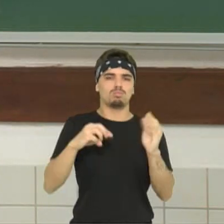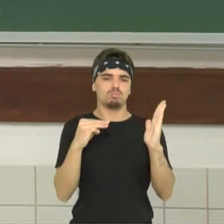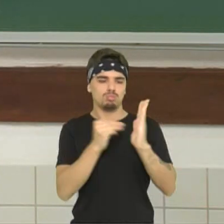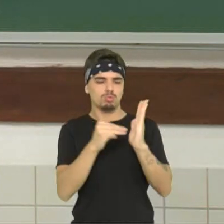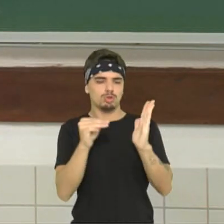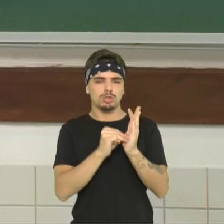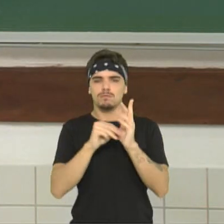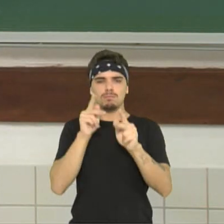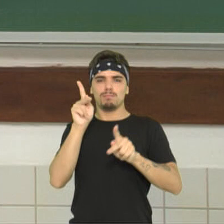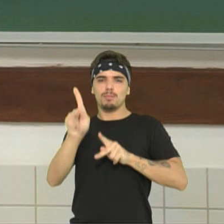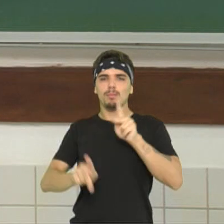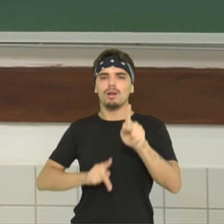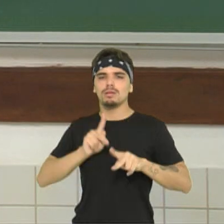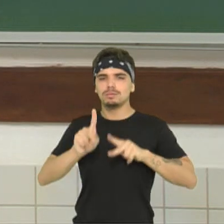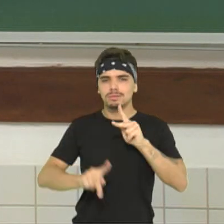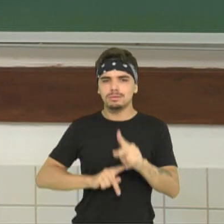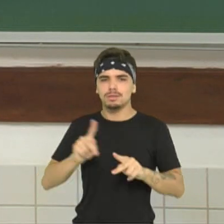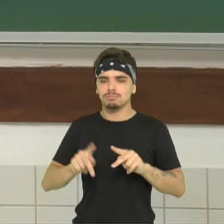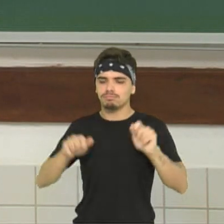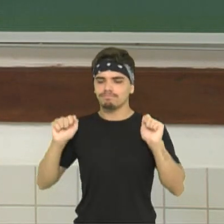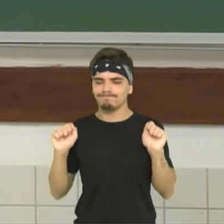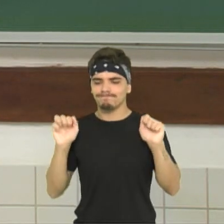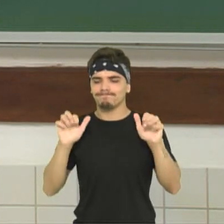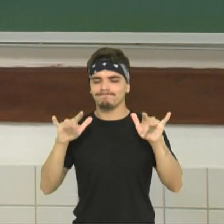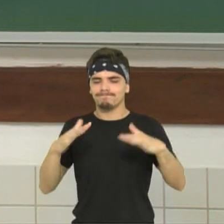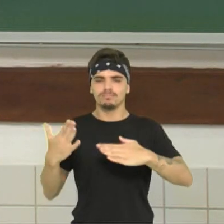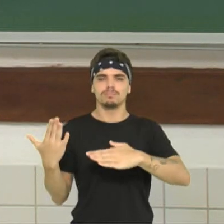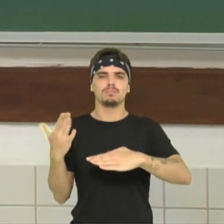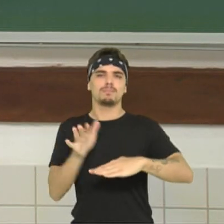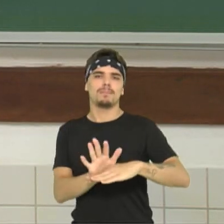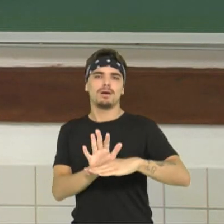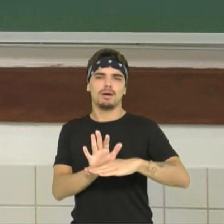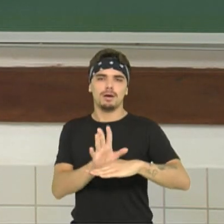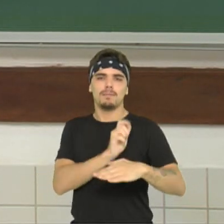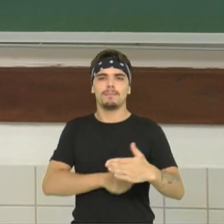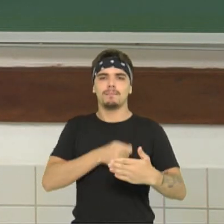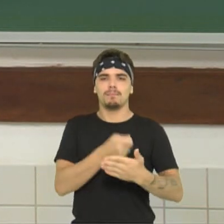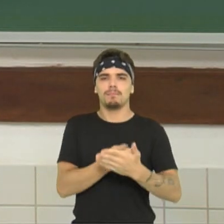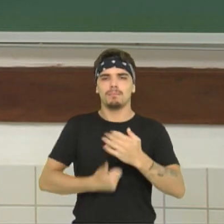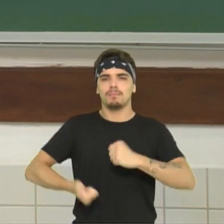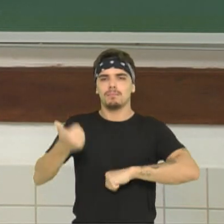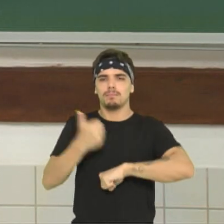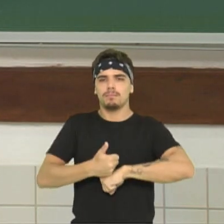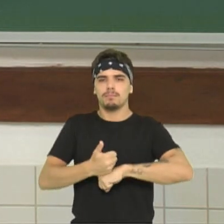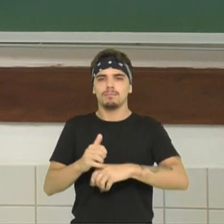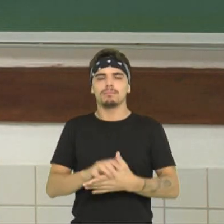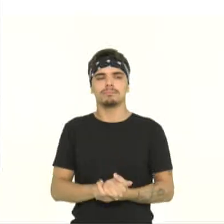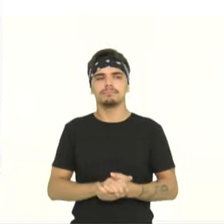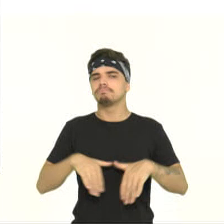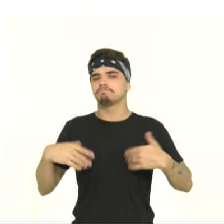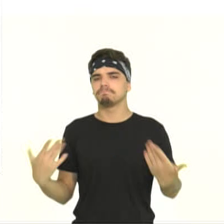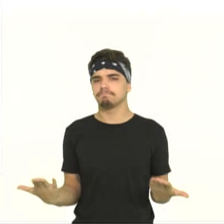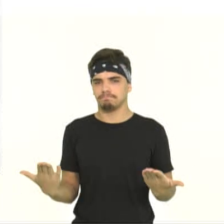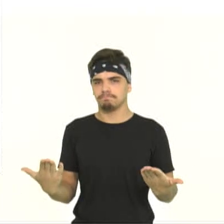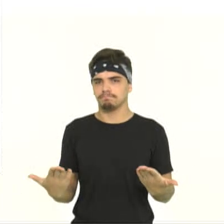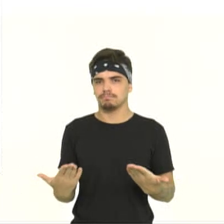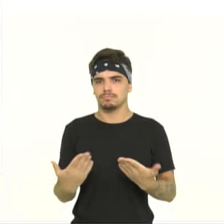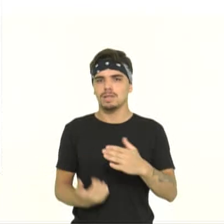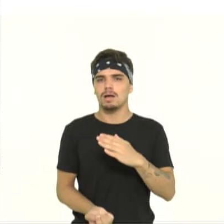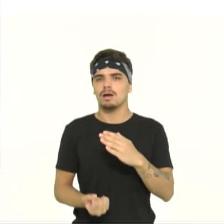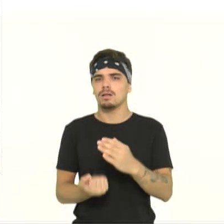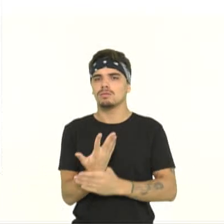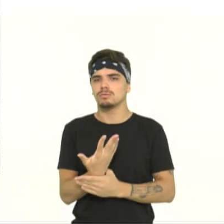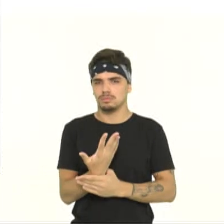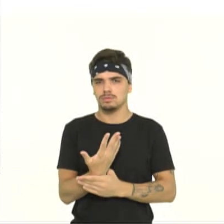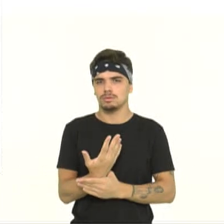a população, as massas, a defenderem regimes totalitários. Em As Origens do Totalitarismo,